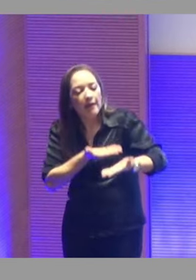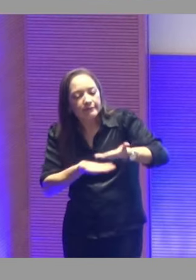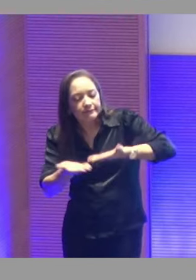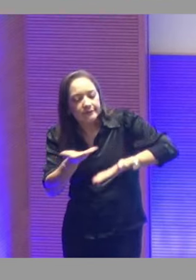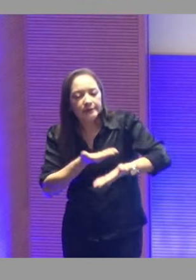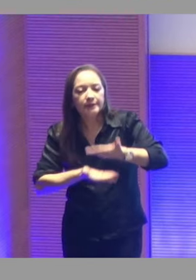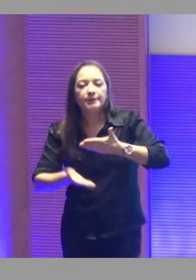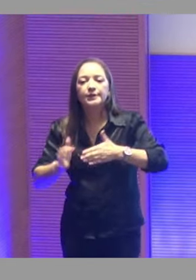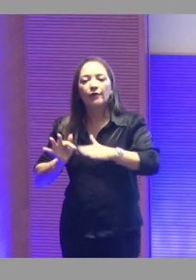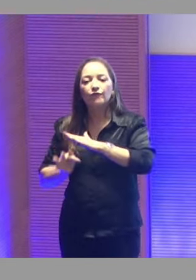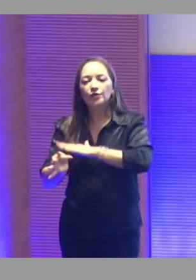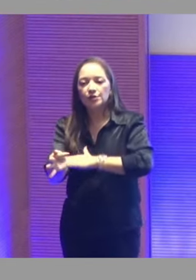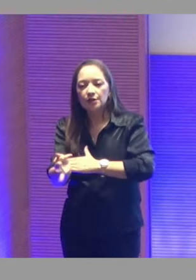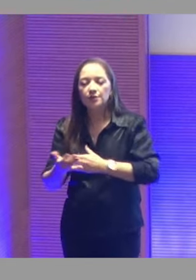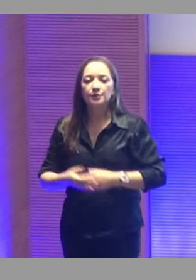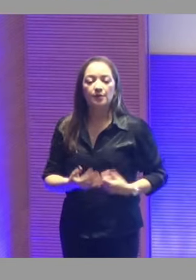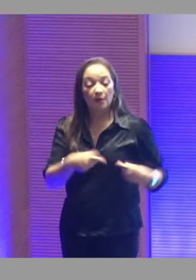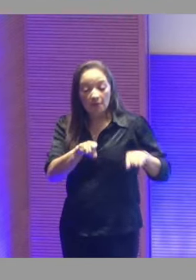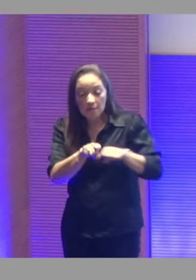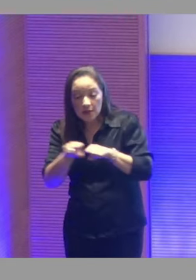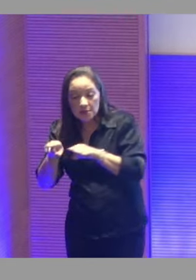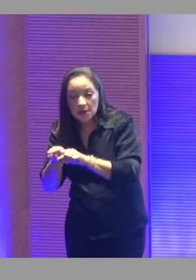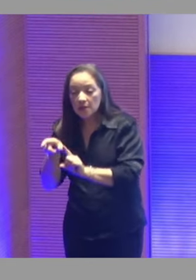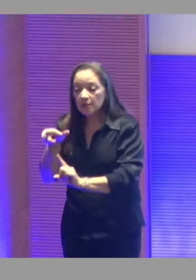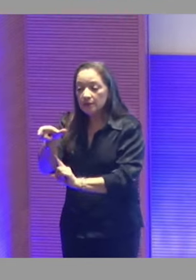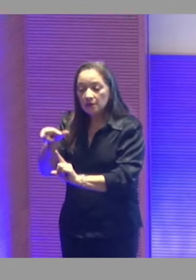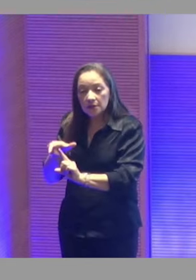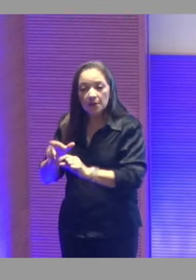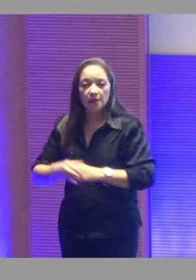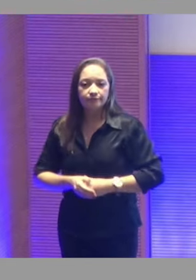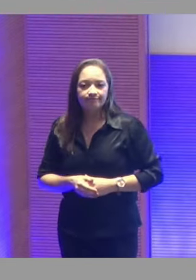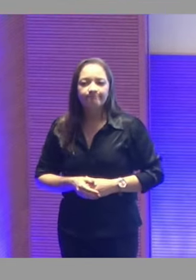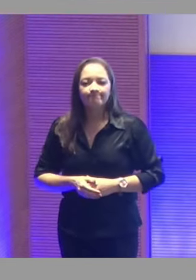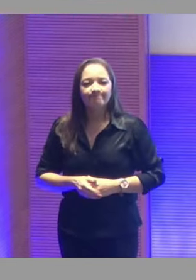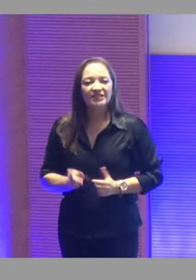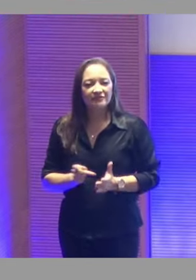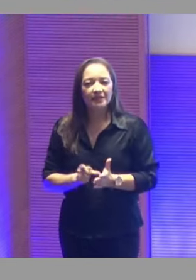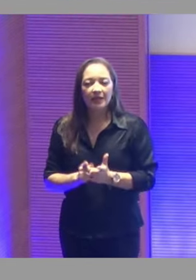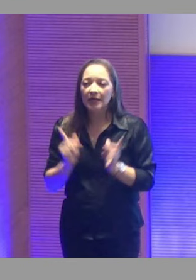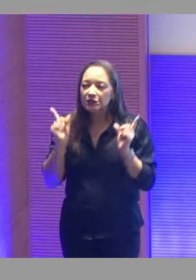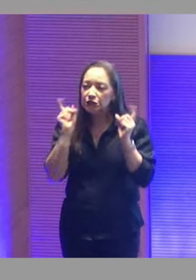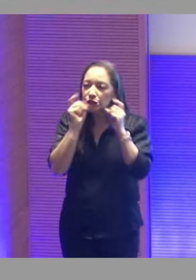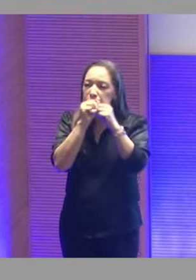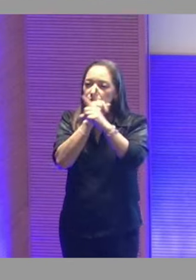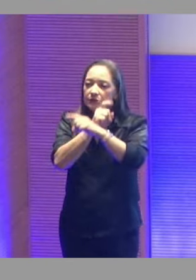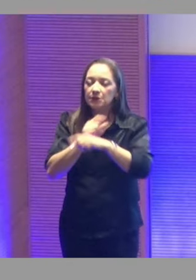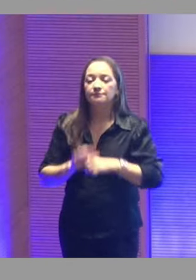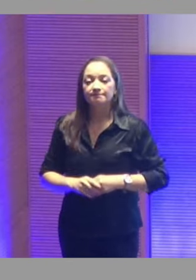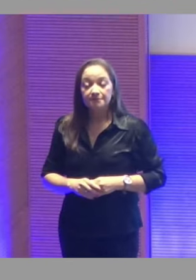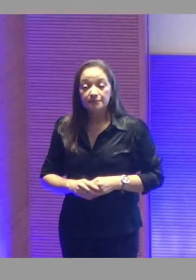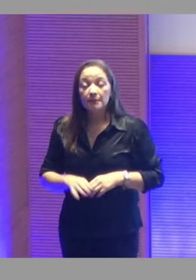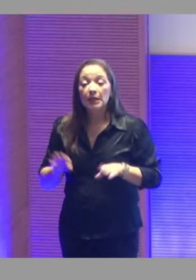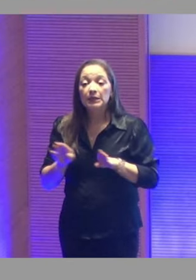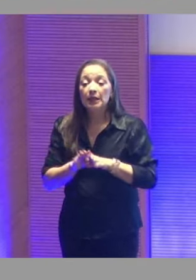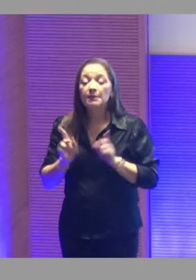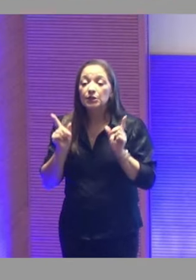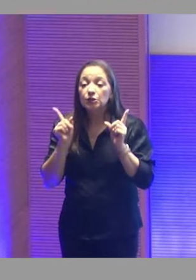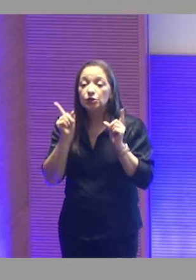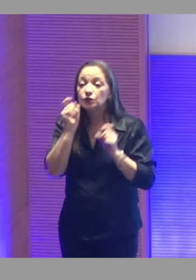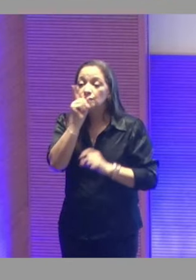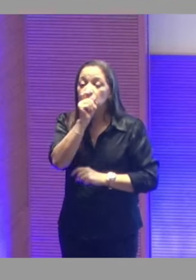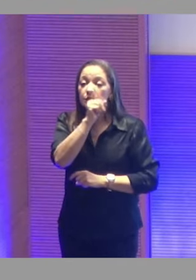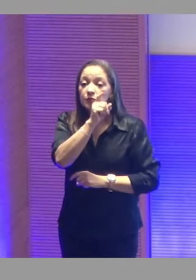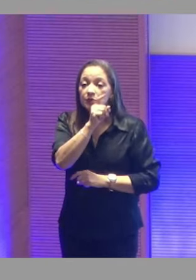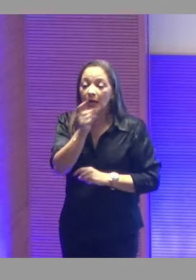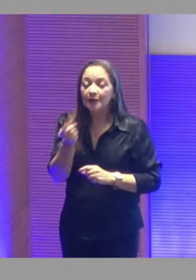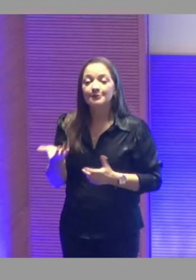parceiros da cadeia os clientes então tem uma dificuldade realmente na obtenção desses dados E aí em seguida a gente tem ali dificuldade de engajar os meus